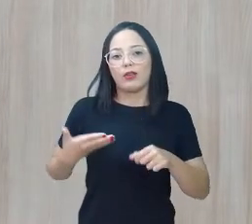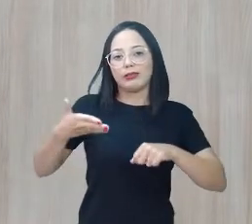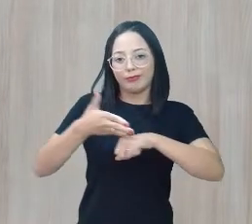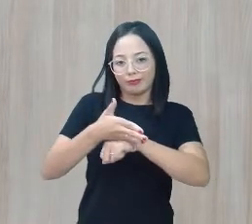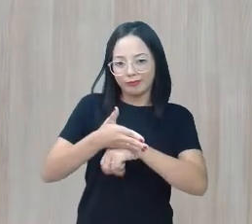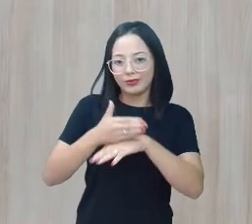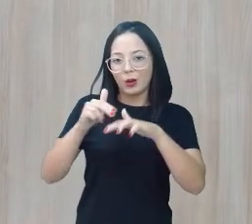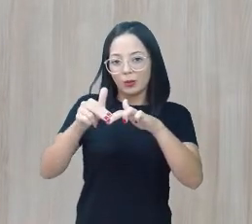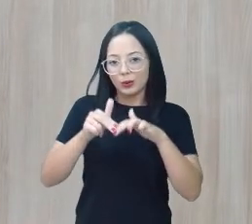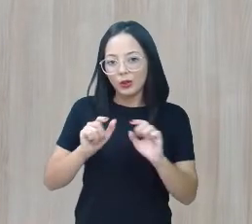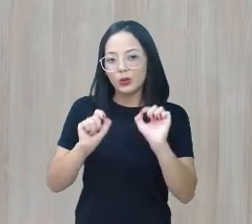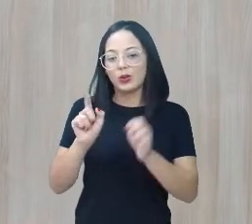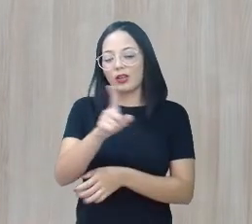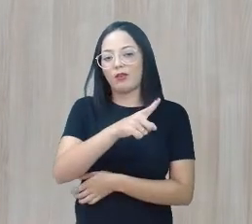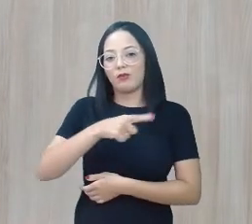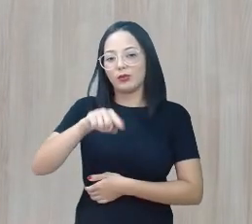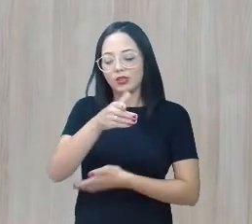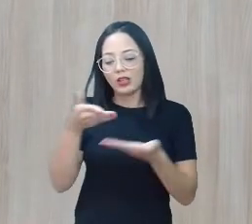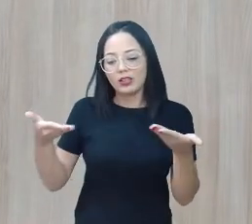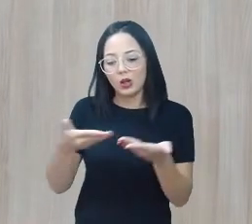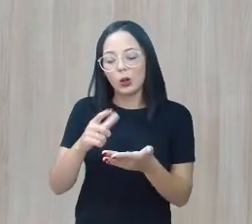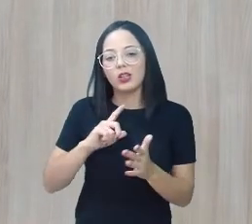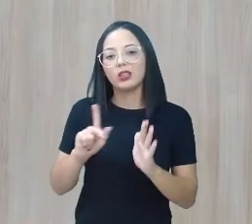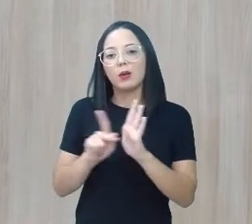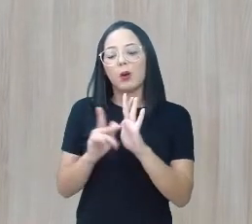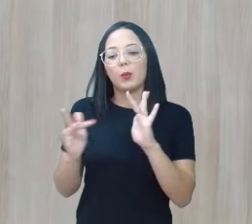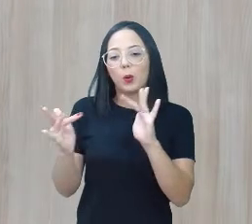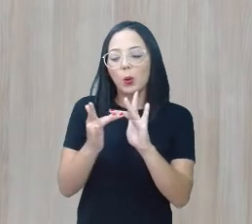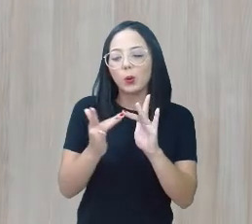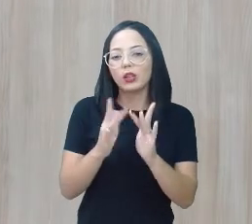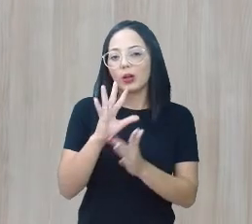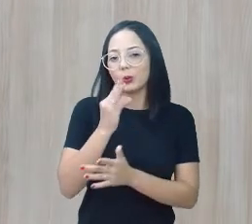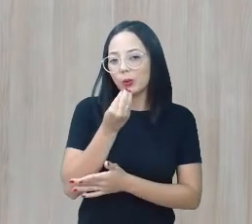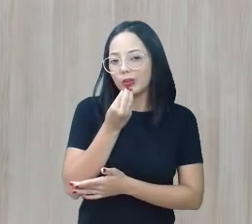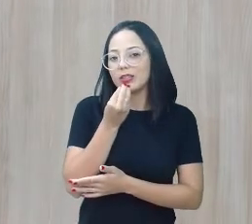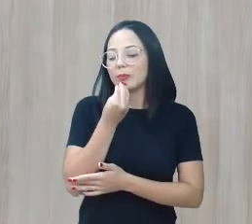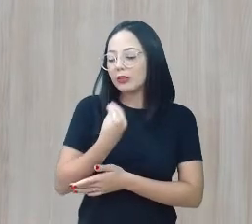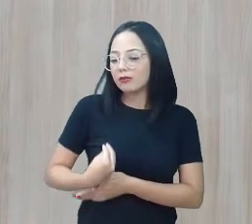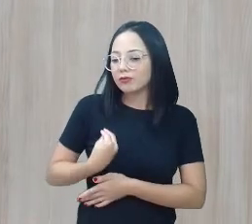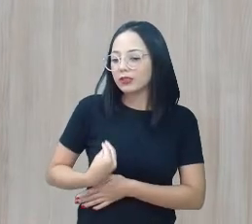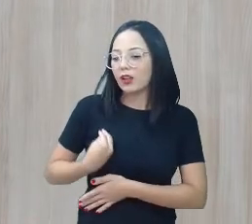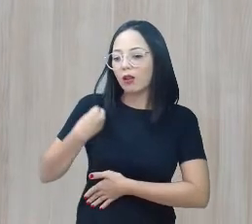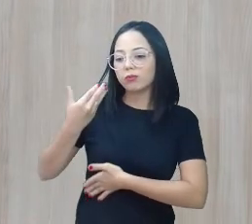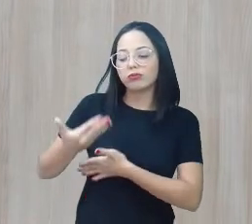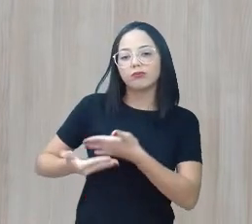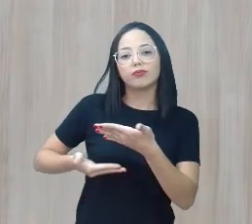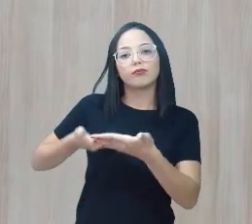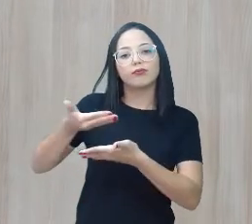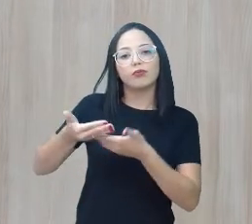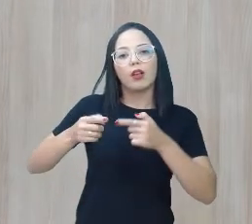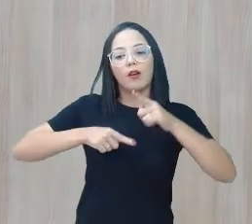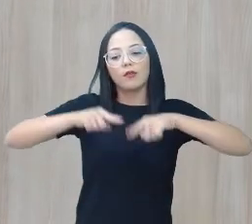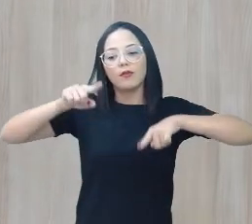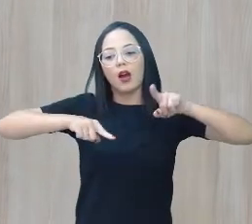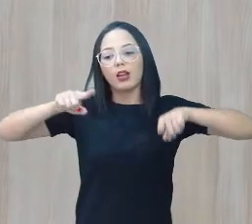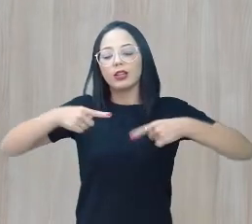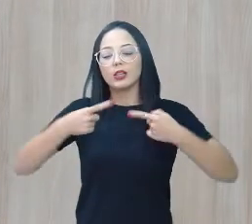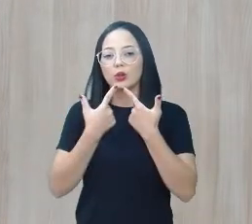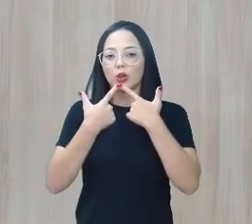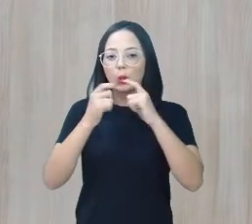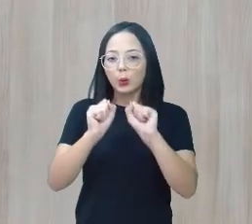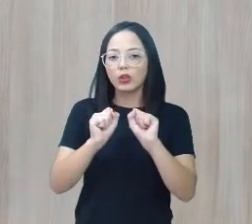Então, você vai tendo este conhecimento e vai vivenciando essas variações linguísticas